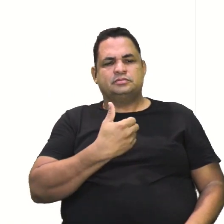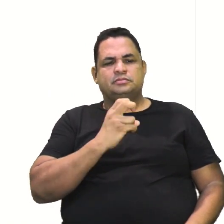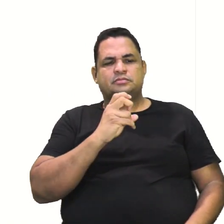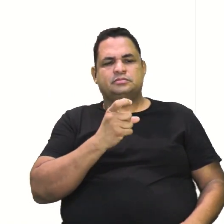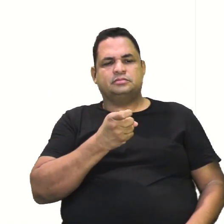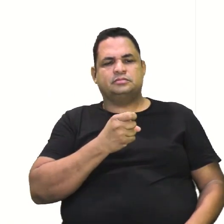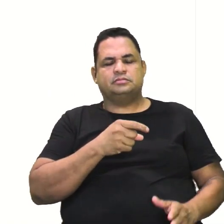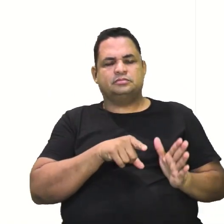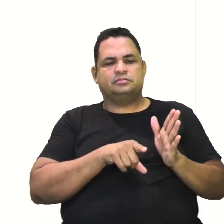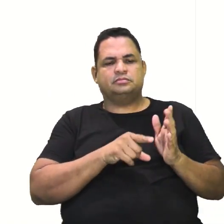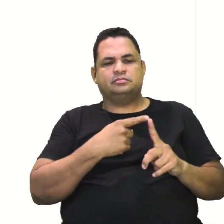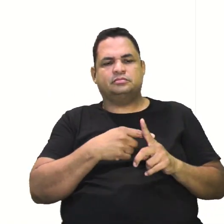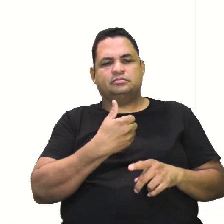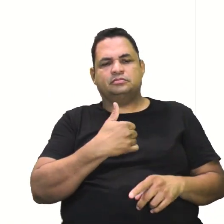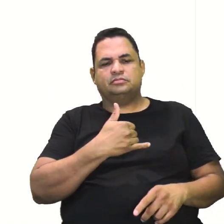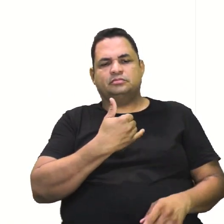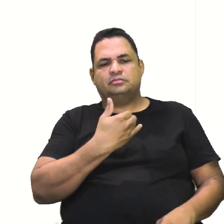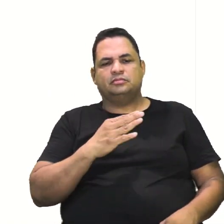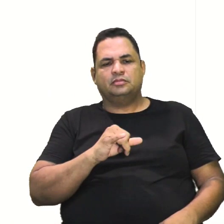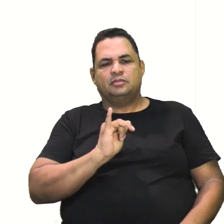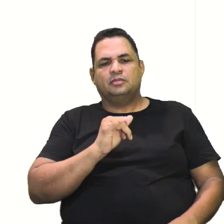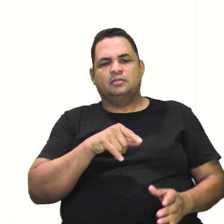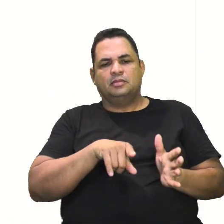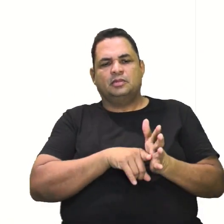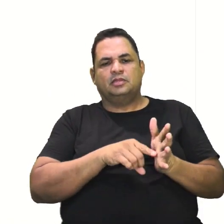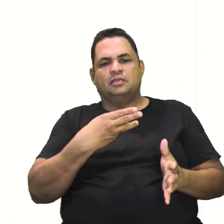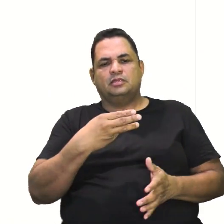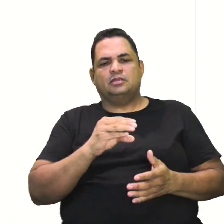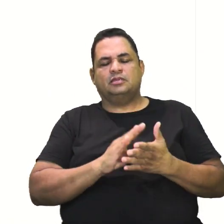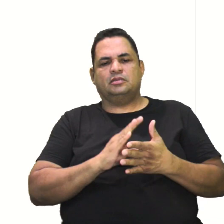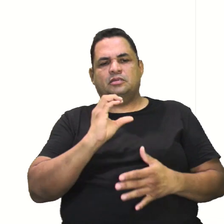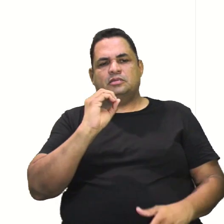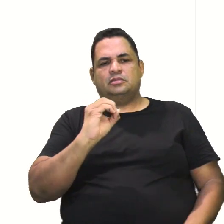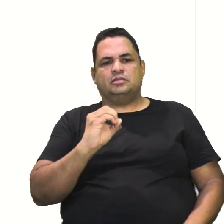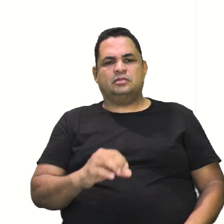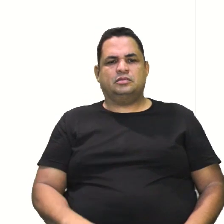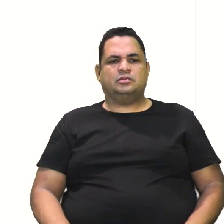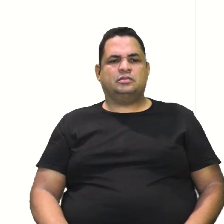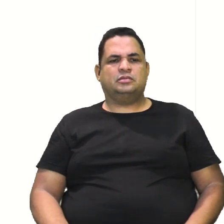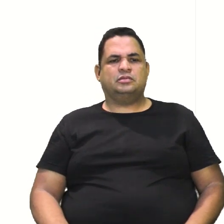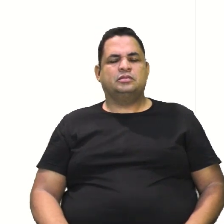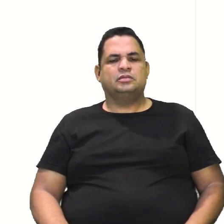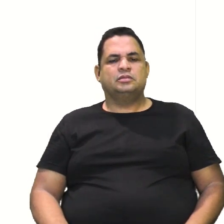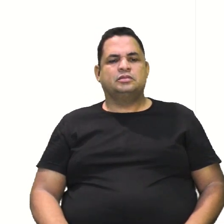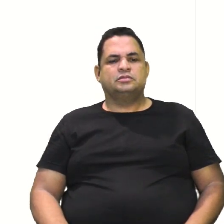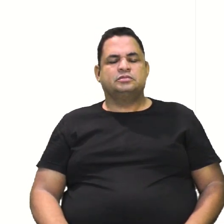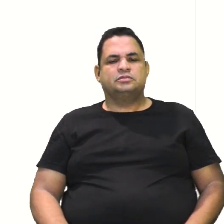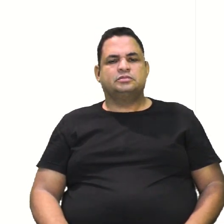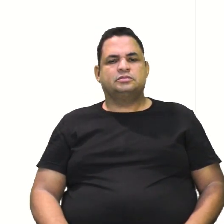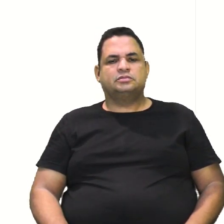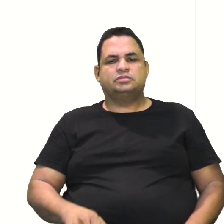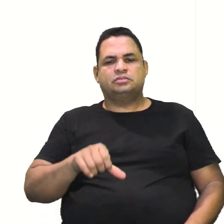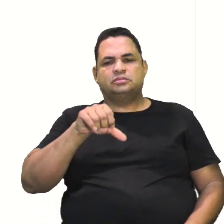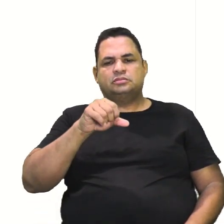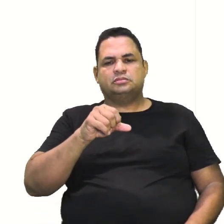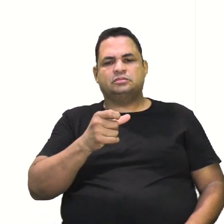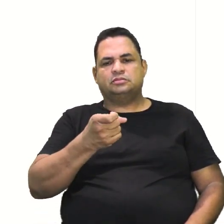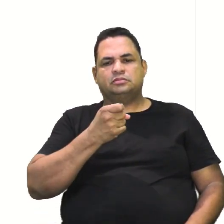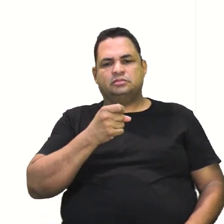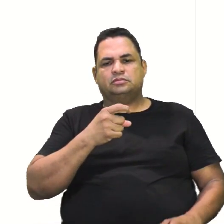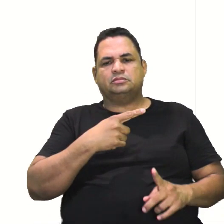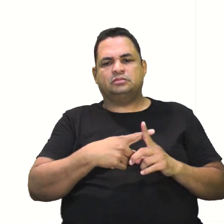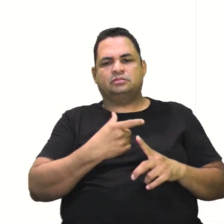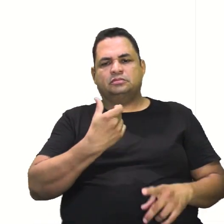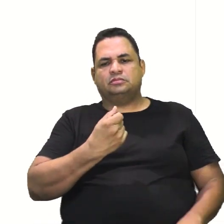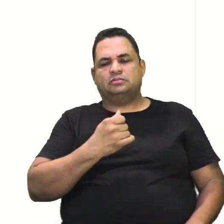15x mais 10y menos 3 igual a 0, essa é uma, né? Isso. E vamos lá na outra, 9x